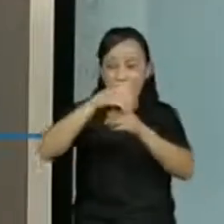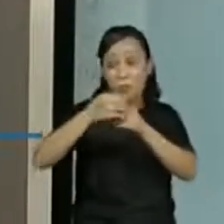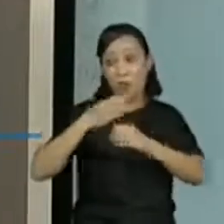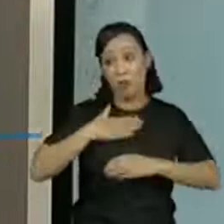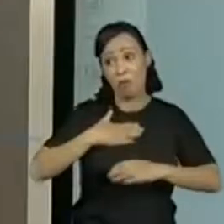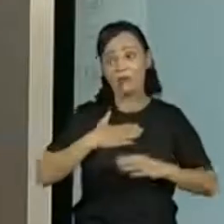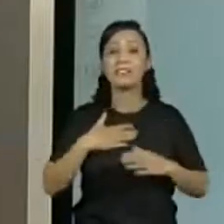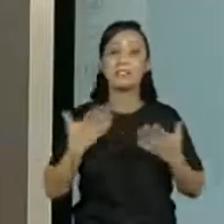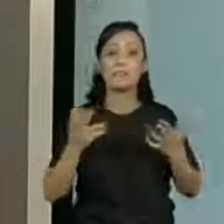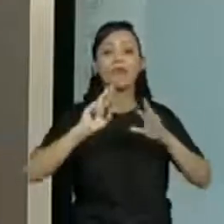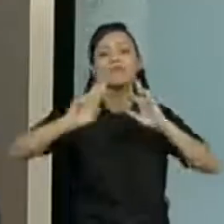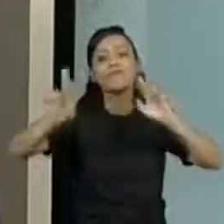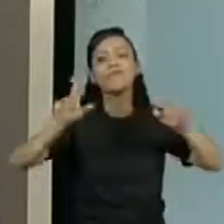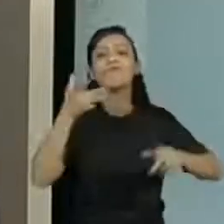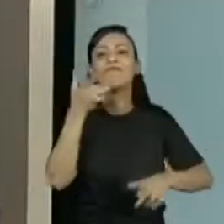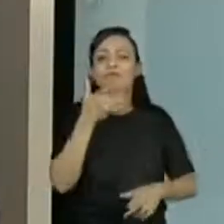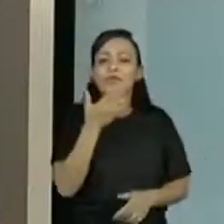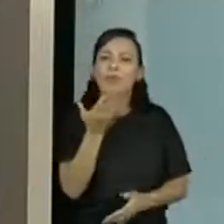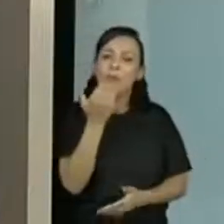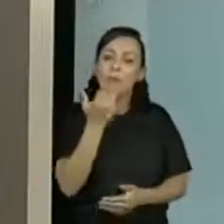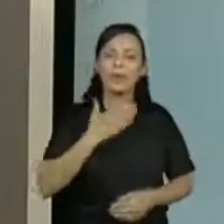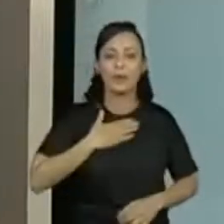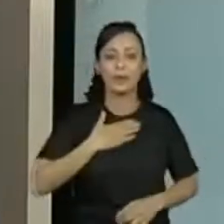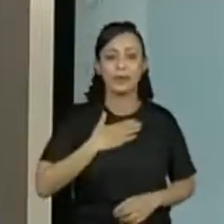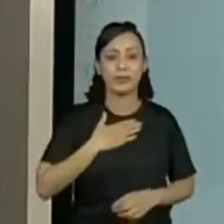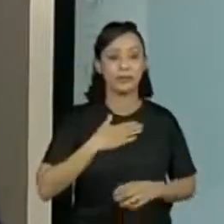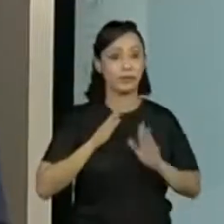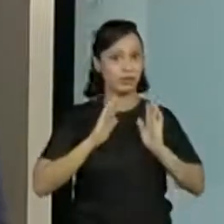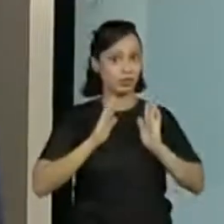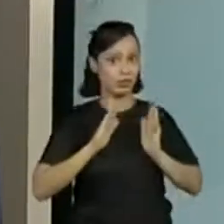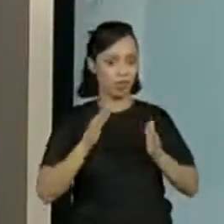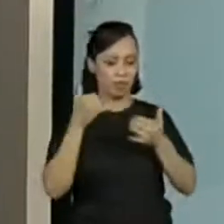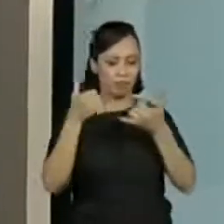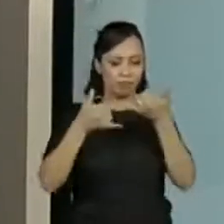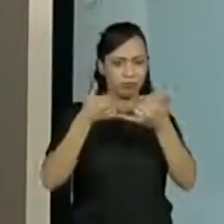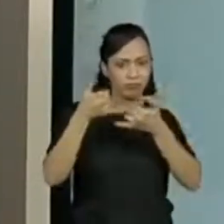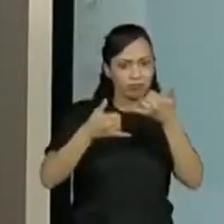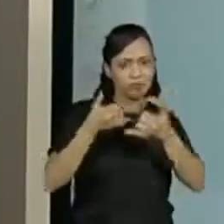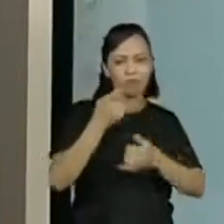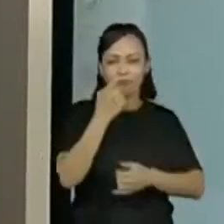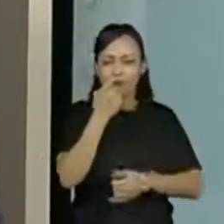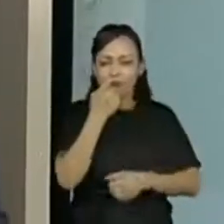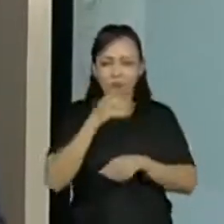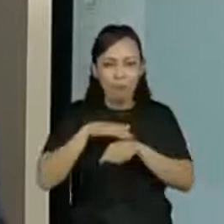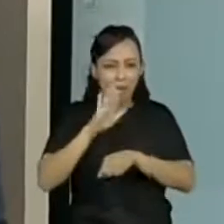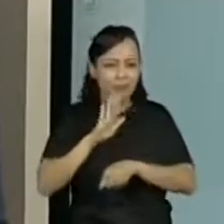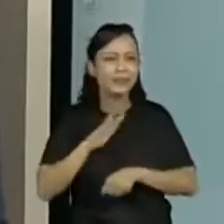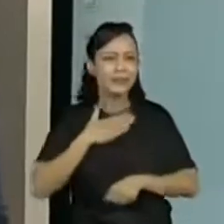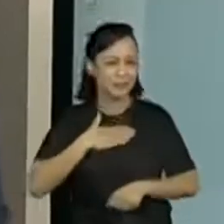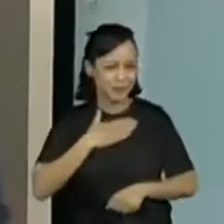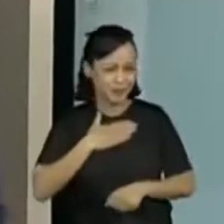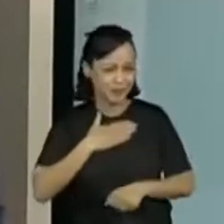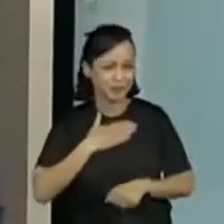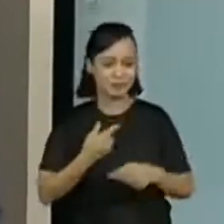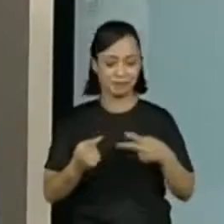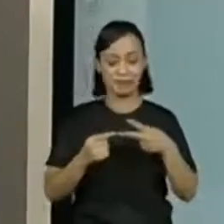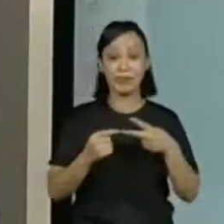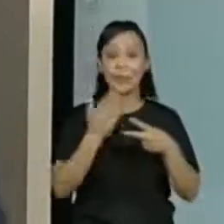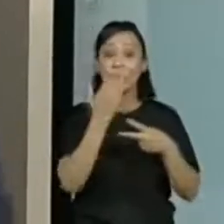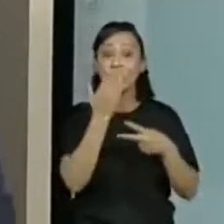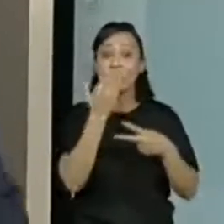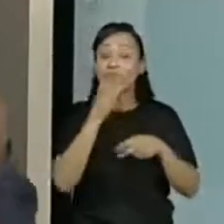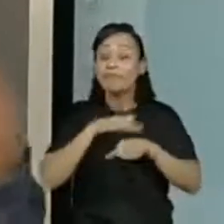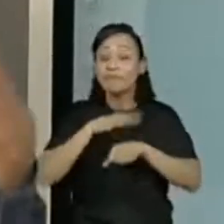nós já escolhemos o nosso brinquedo preferido e a nossa comida preferida tá lembrando que